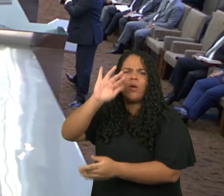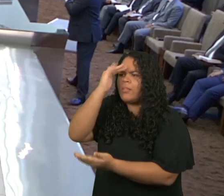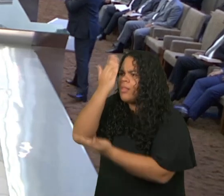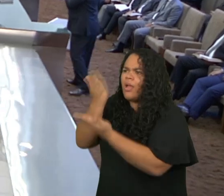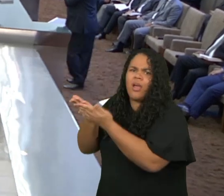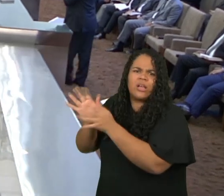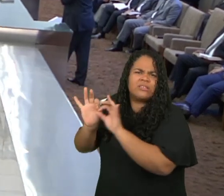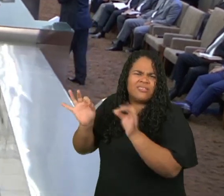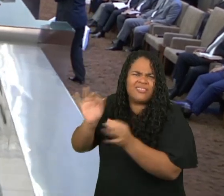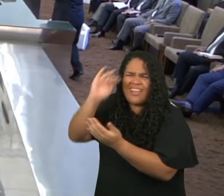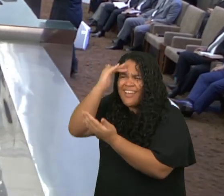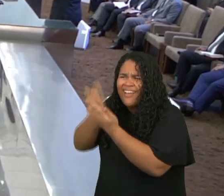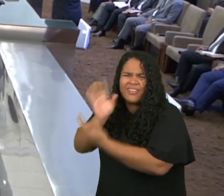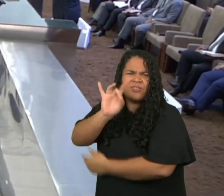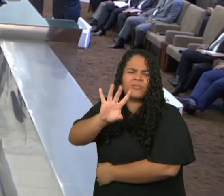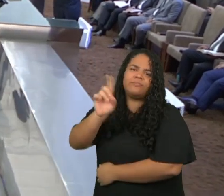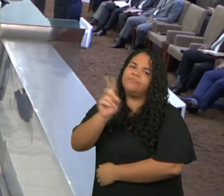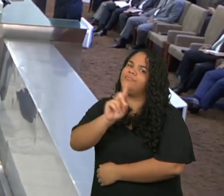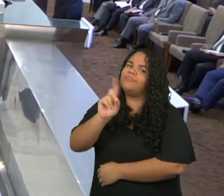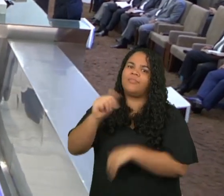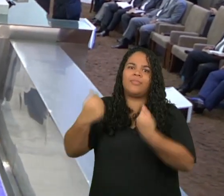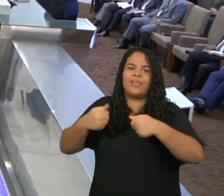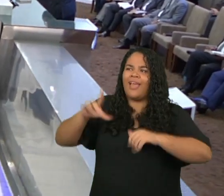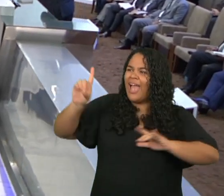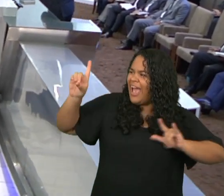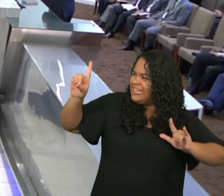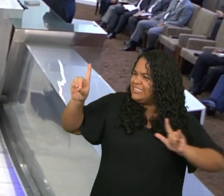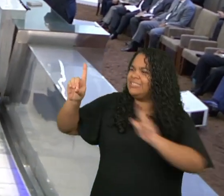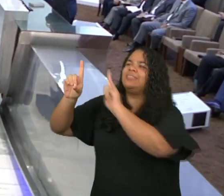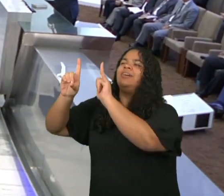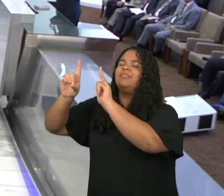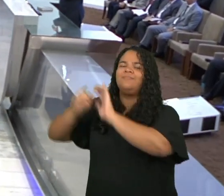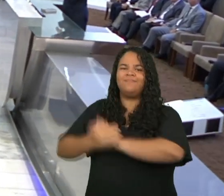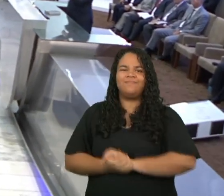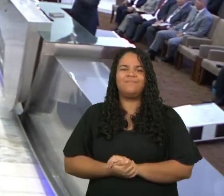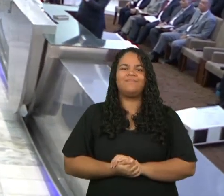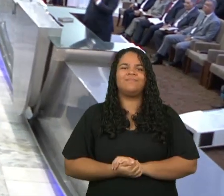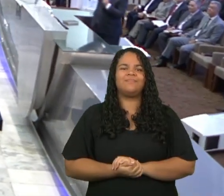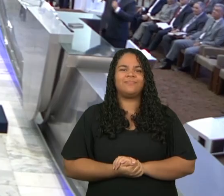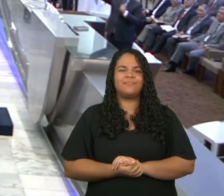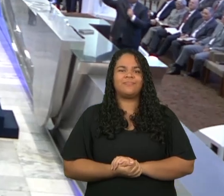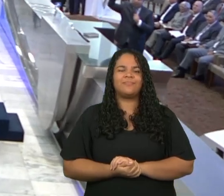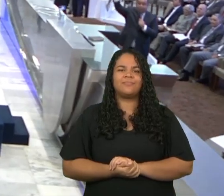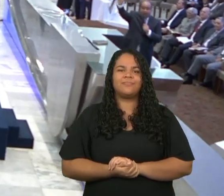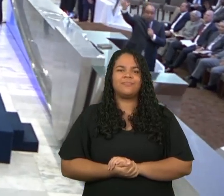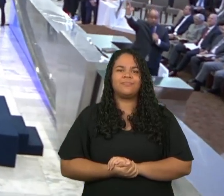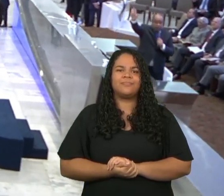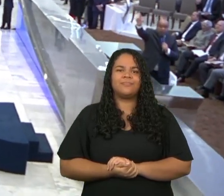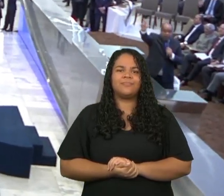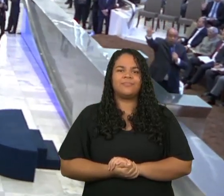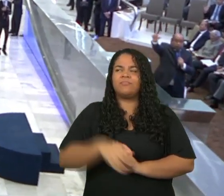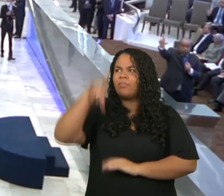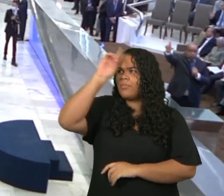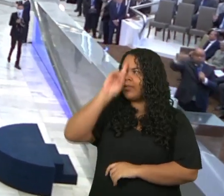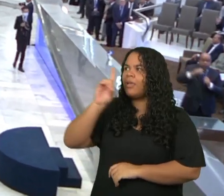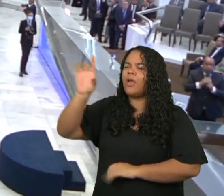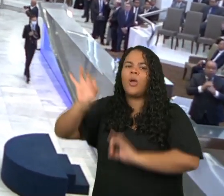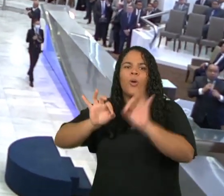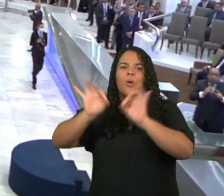É o quê? Levanta a tua mão e diz assim: só tem propósito da parte de